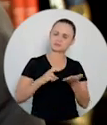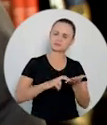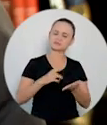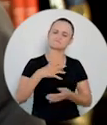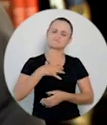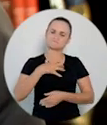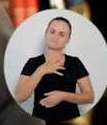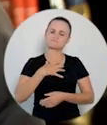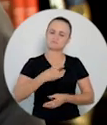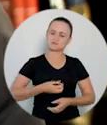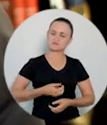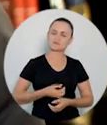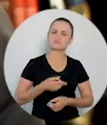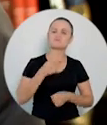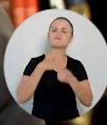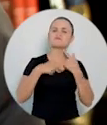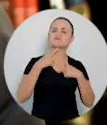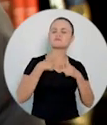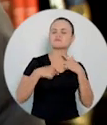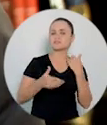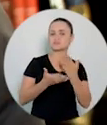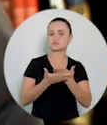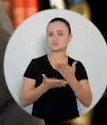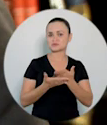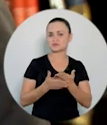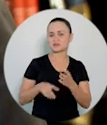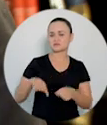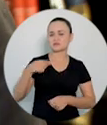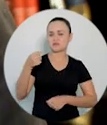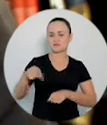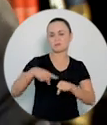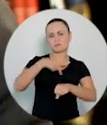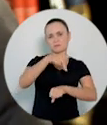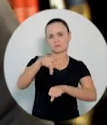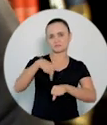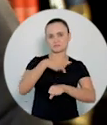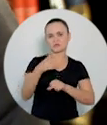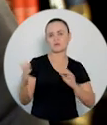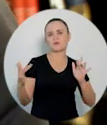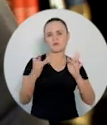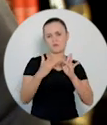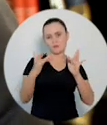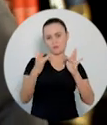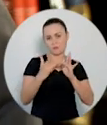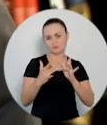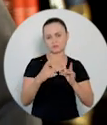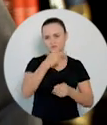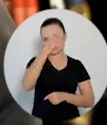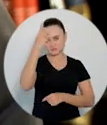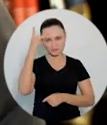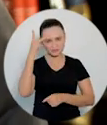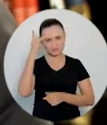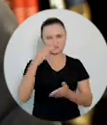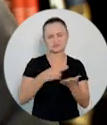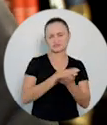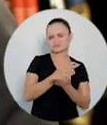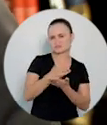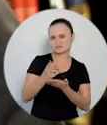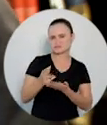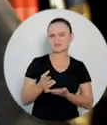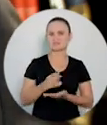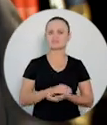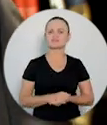vida. Então a vontade de ir para lá, de estudar lá fora, de realmente ter contato com um ambiente de estudos que tem pessoas de mais de 60